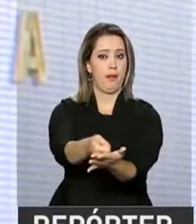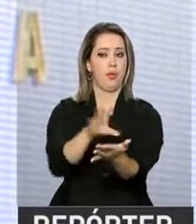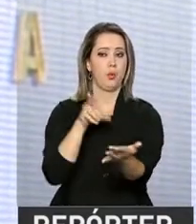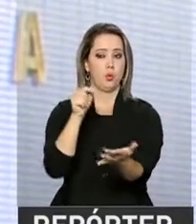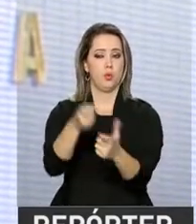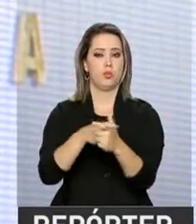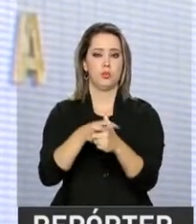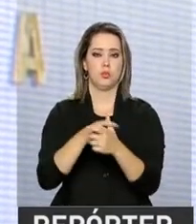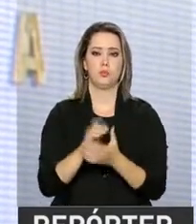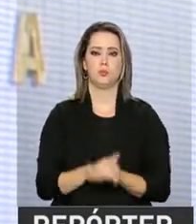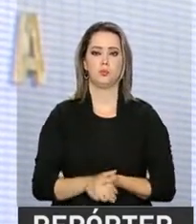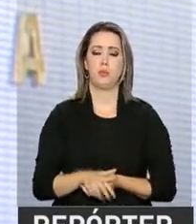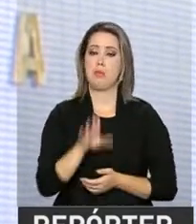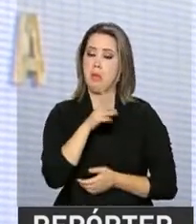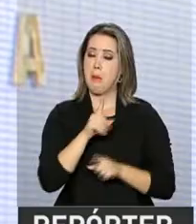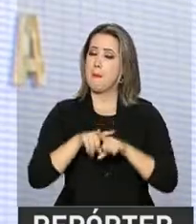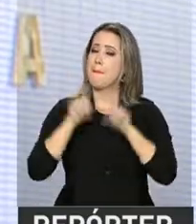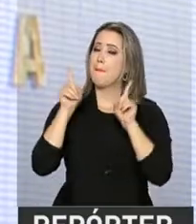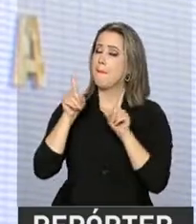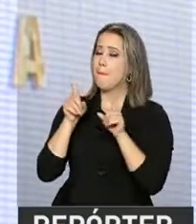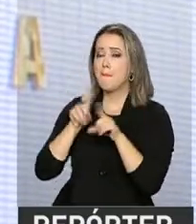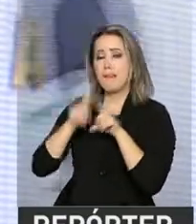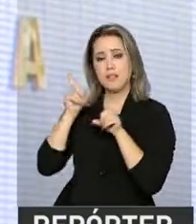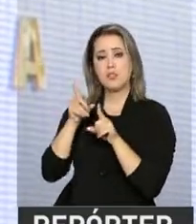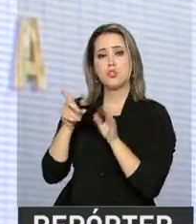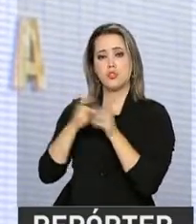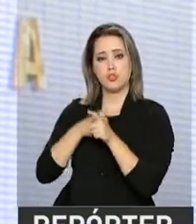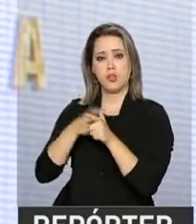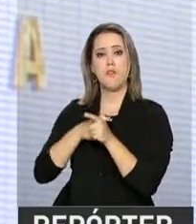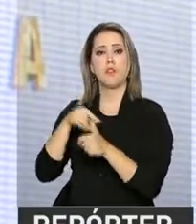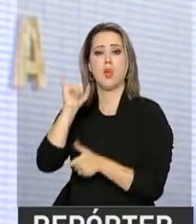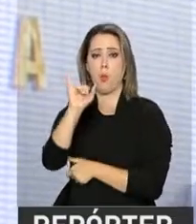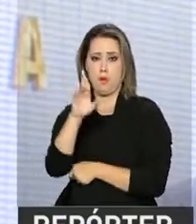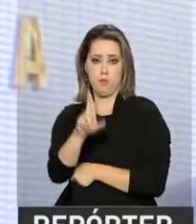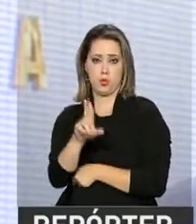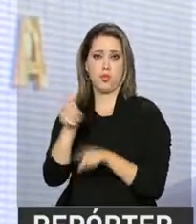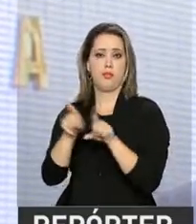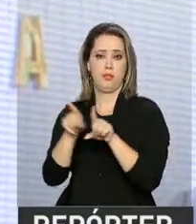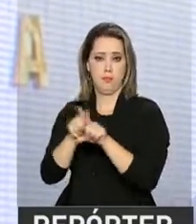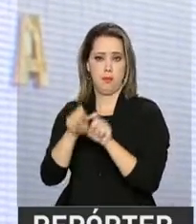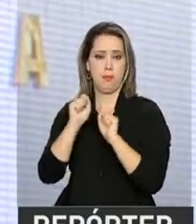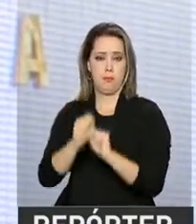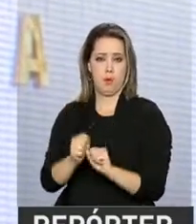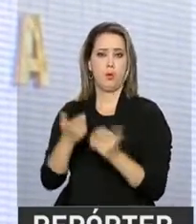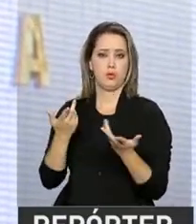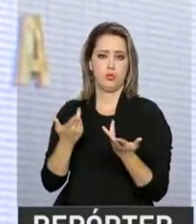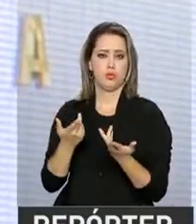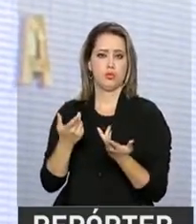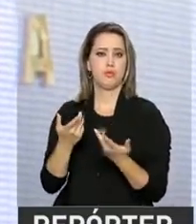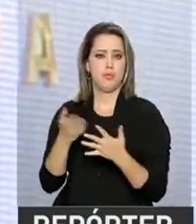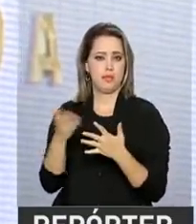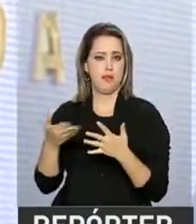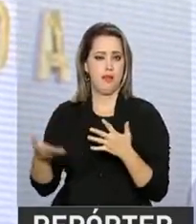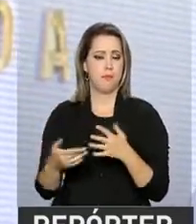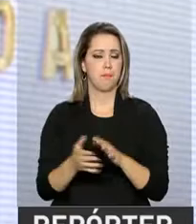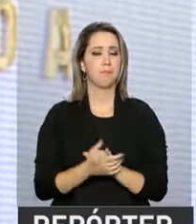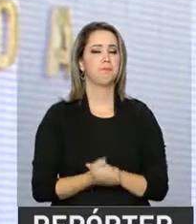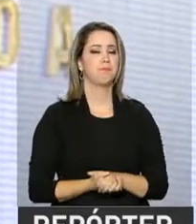com imposto de renda também podem ser negociadas pelo programa? Sim. Dívidas até final de